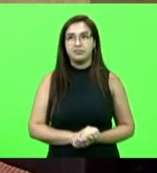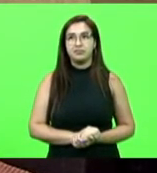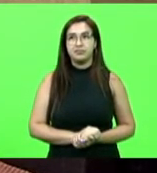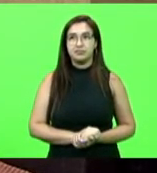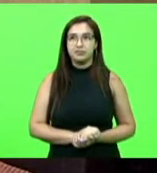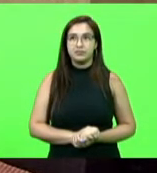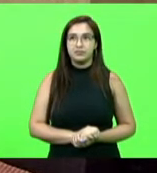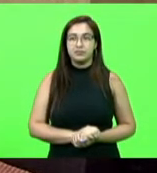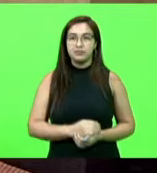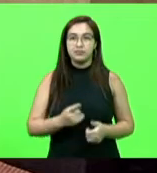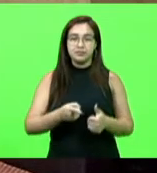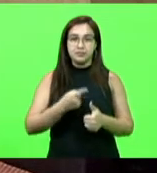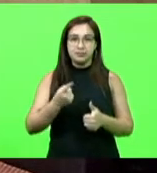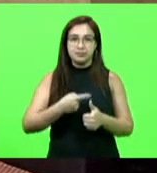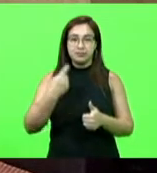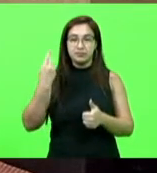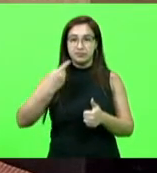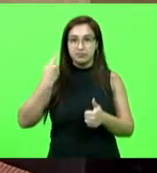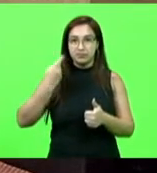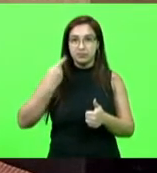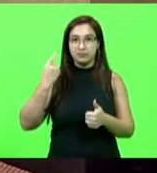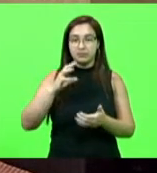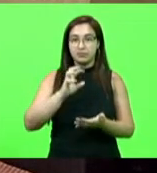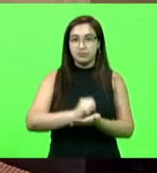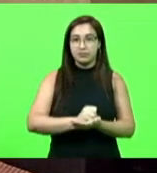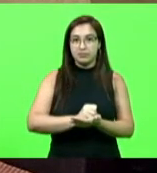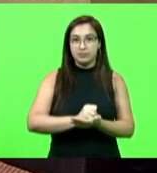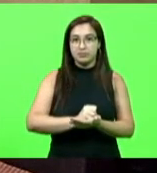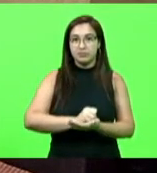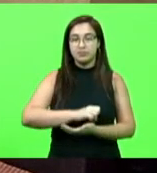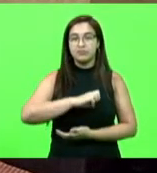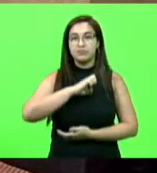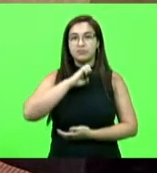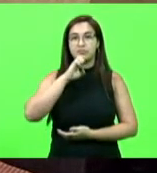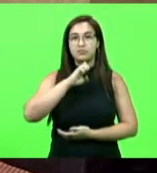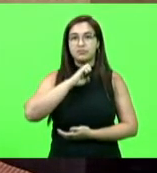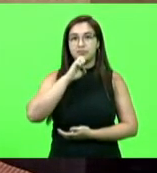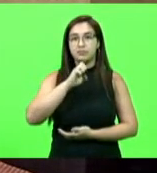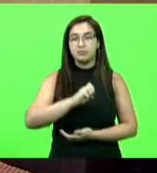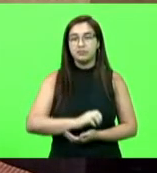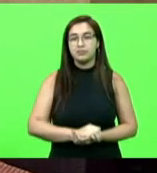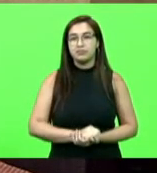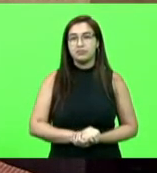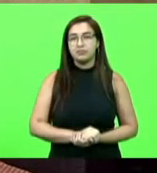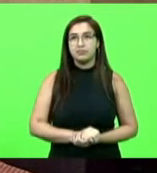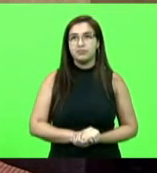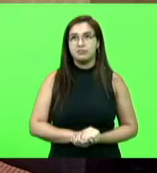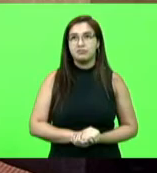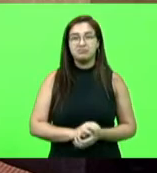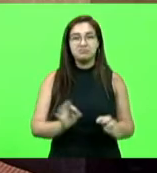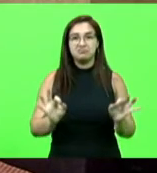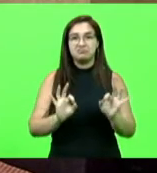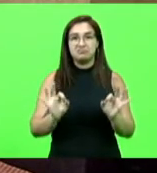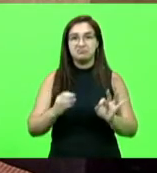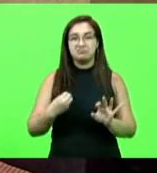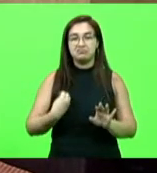Primeiro deputado inscrito agora, deputado Felipe Estevão, também não está.